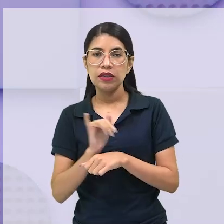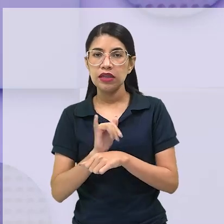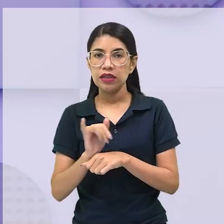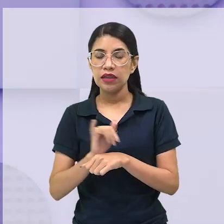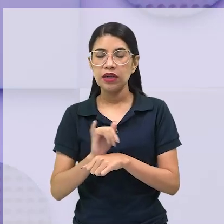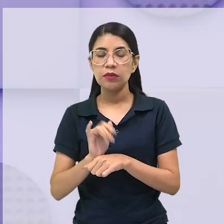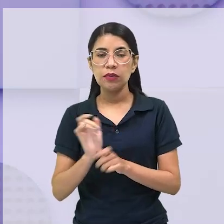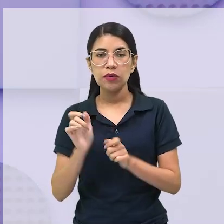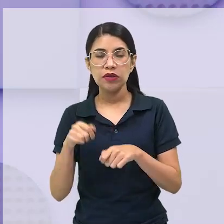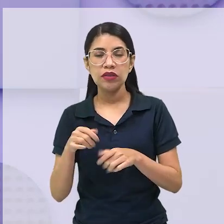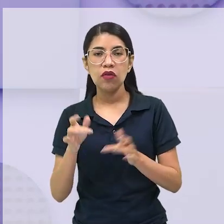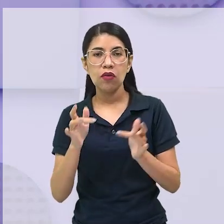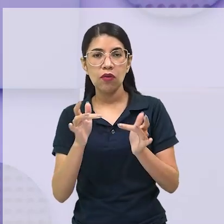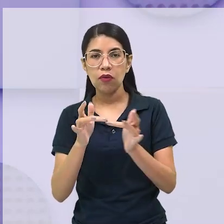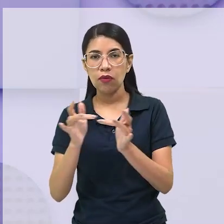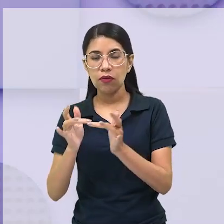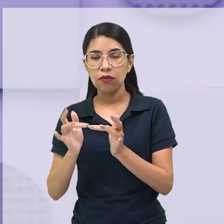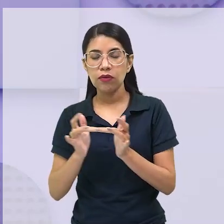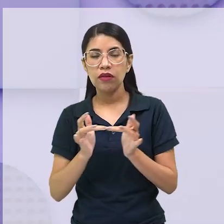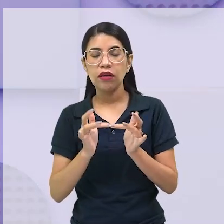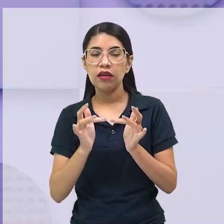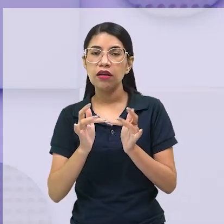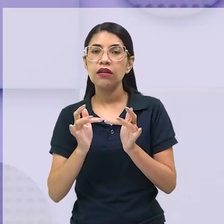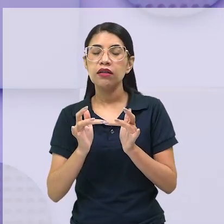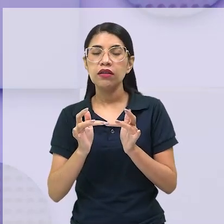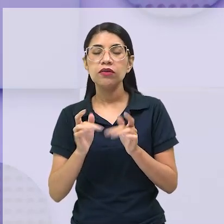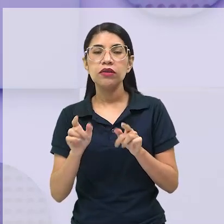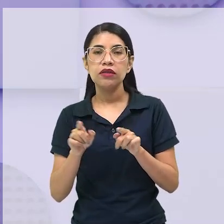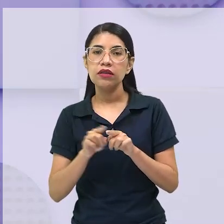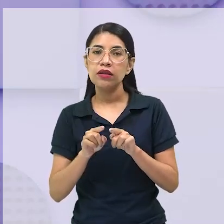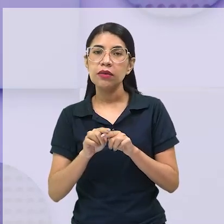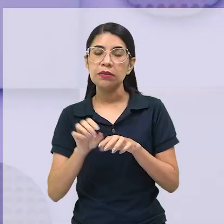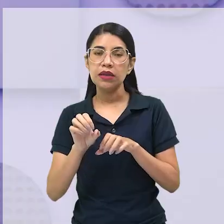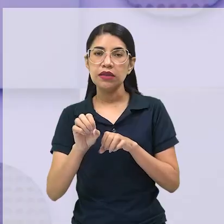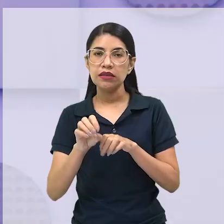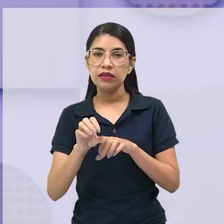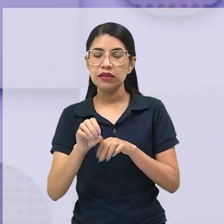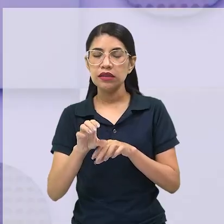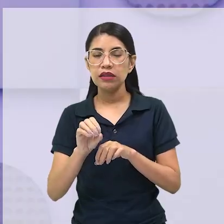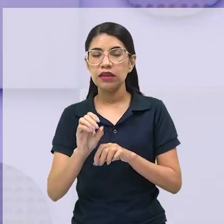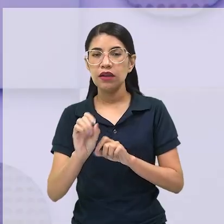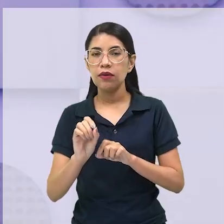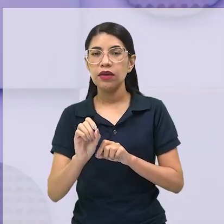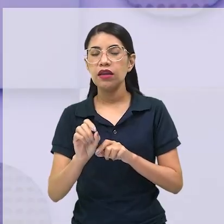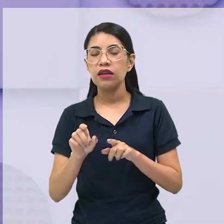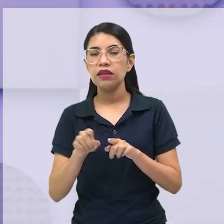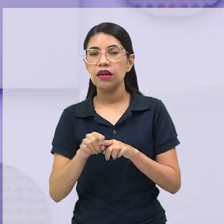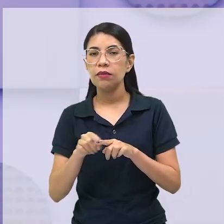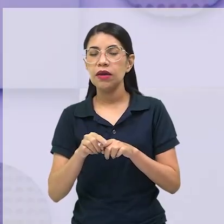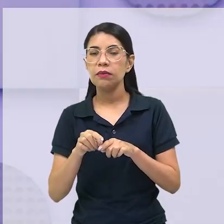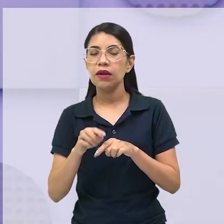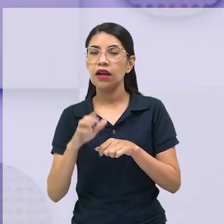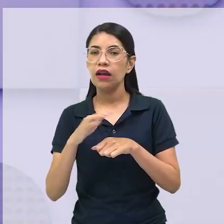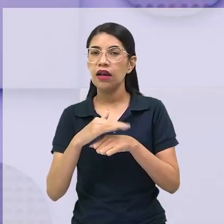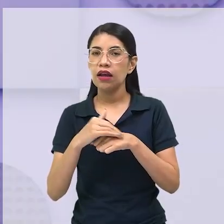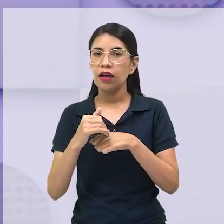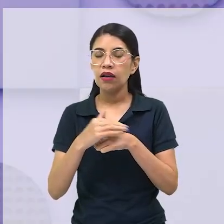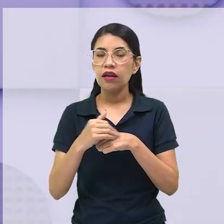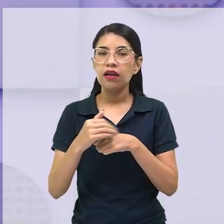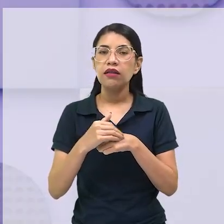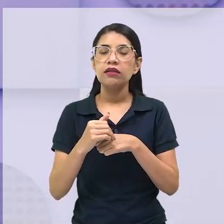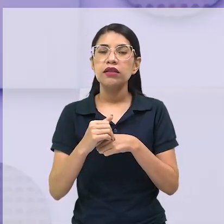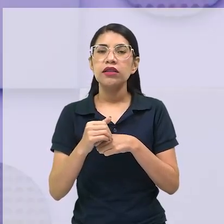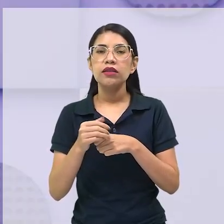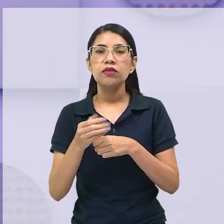se aproximar e, ao mesmo tempo, para ser um canal de consolo, de diálogo,